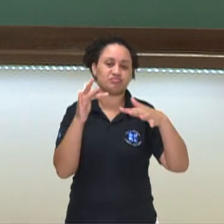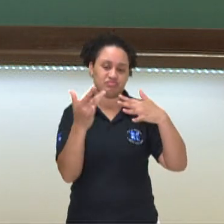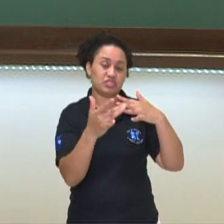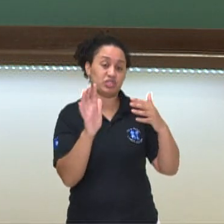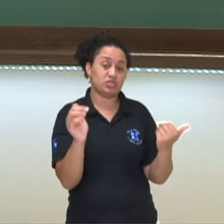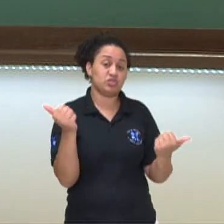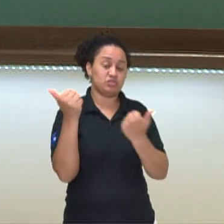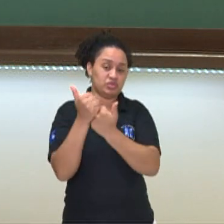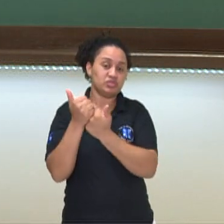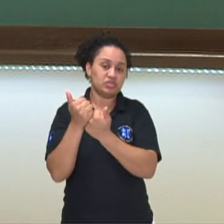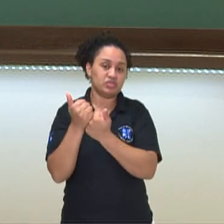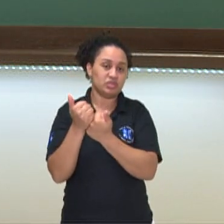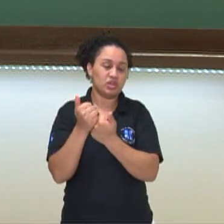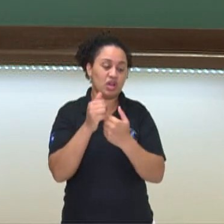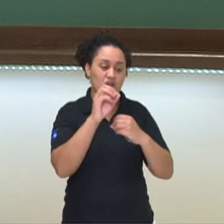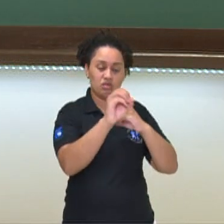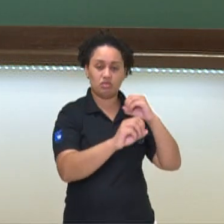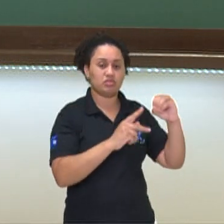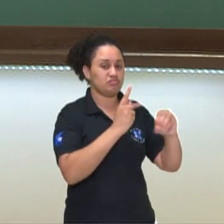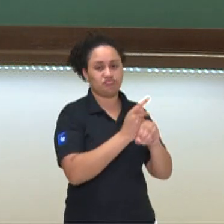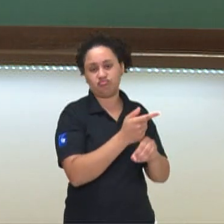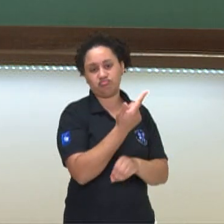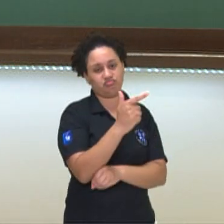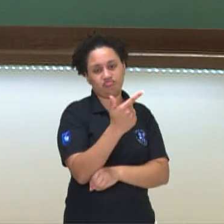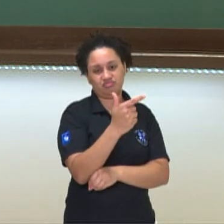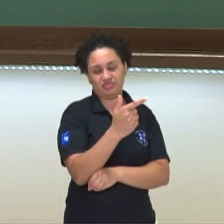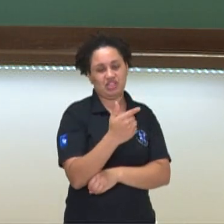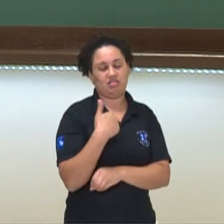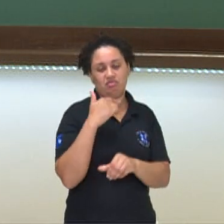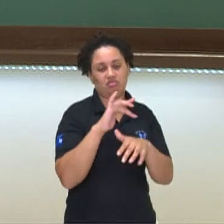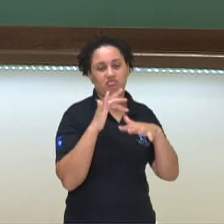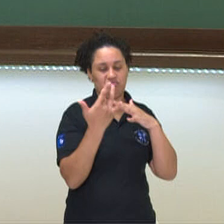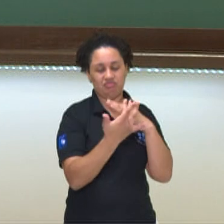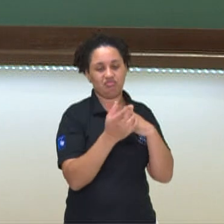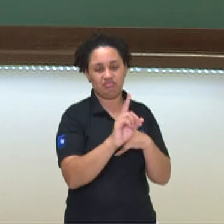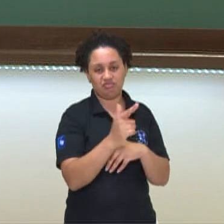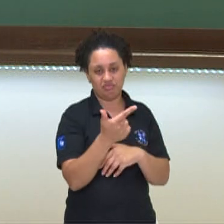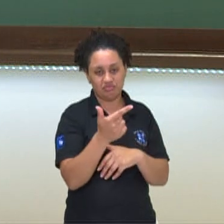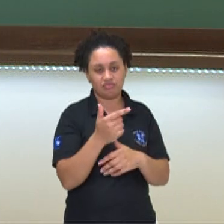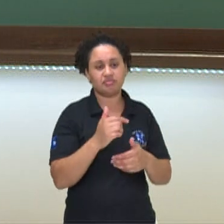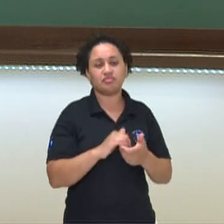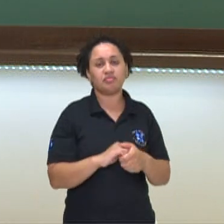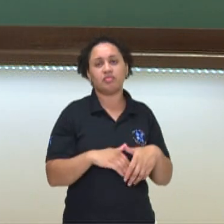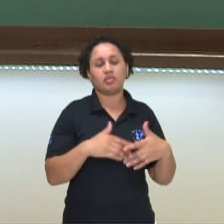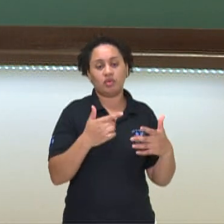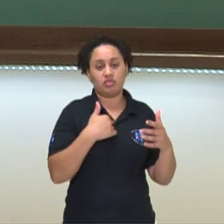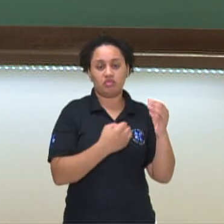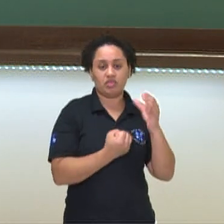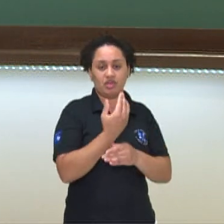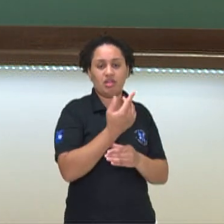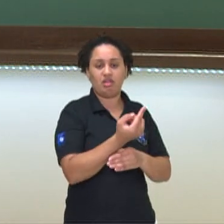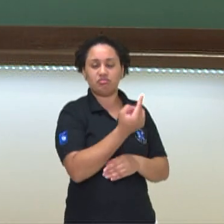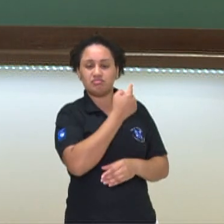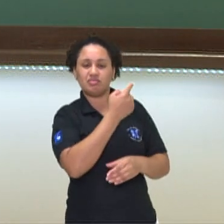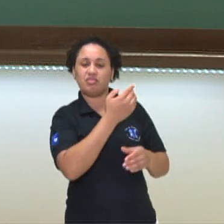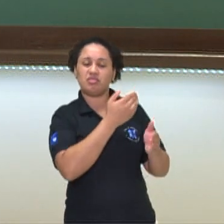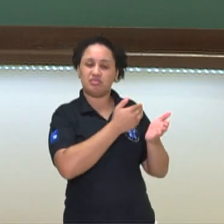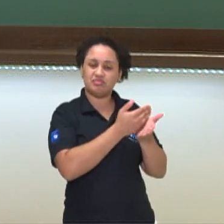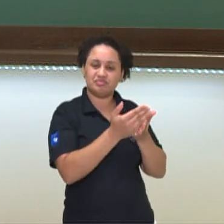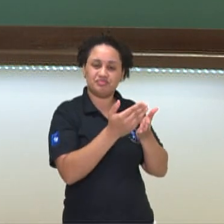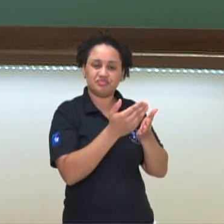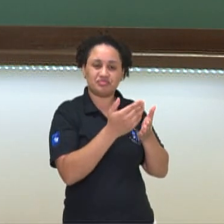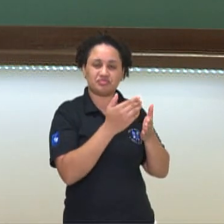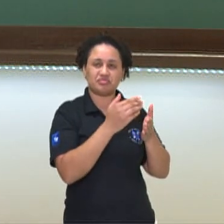que substituíram. Atualmente o Orkut ele não existe mais na condição de rede social, como ele foi concebido naquele momento da